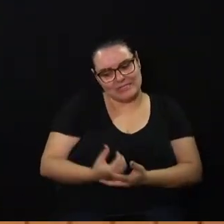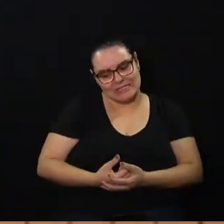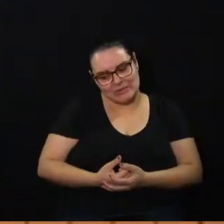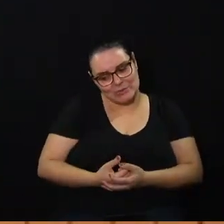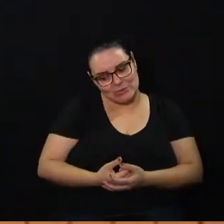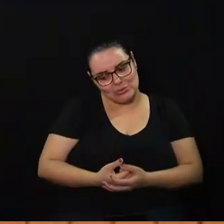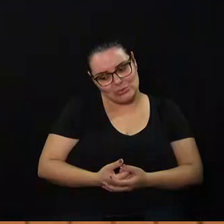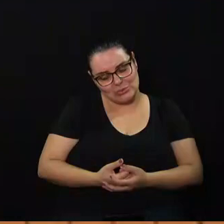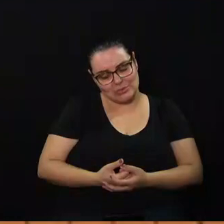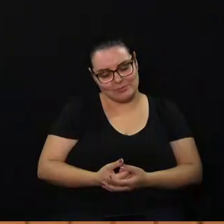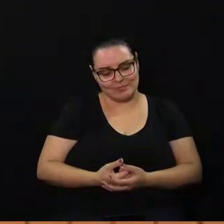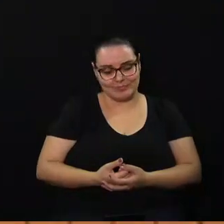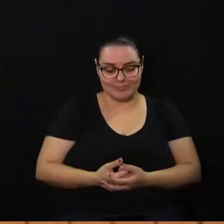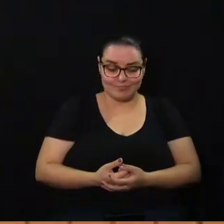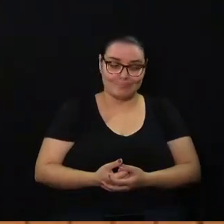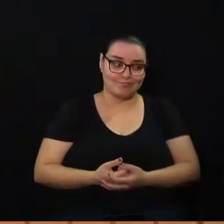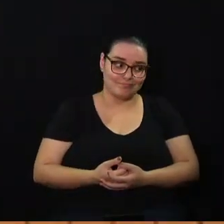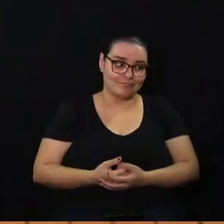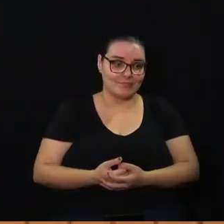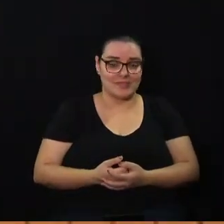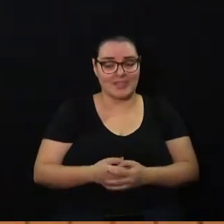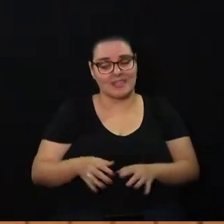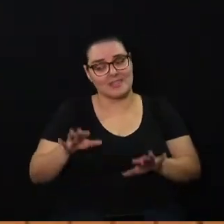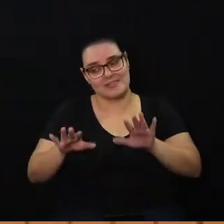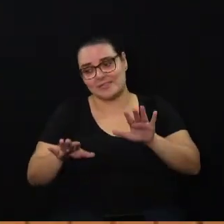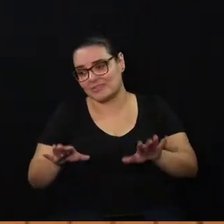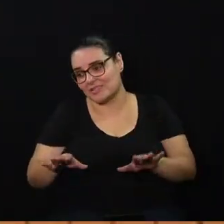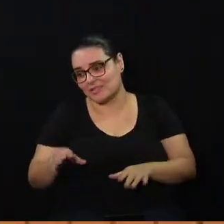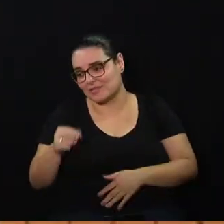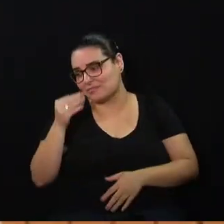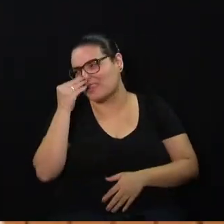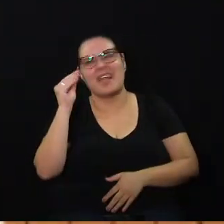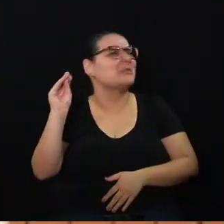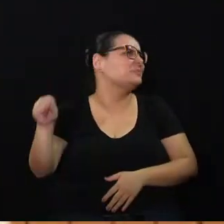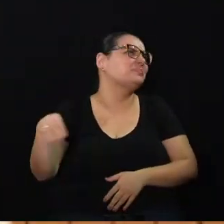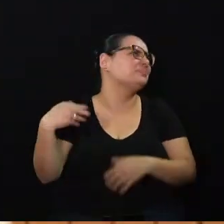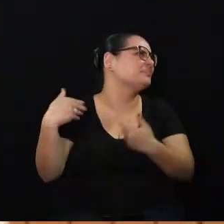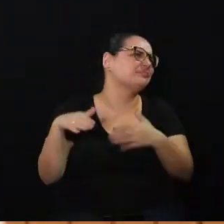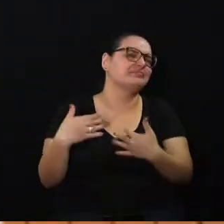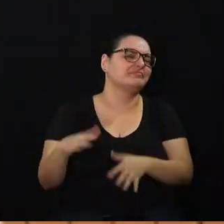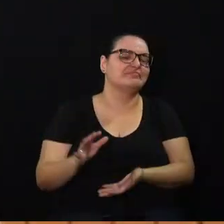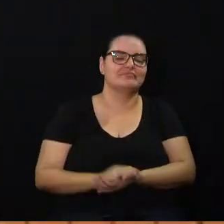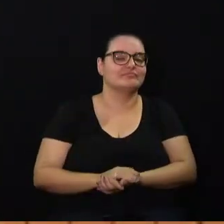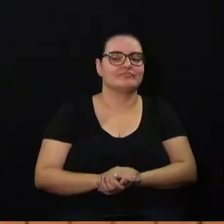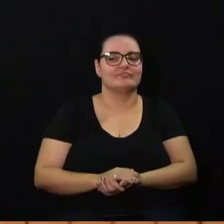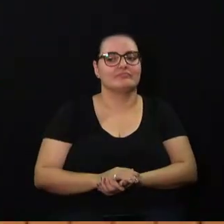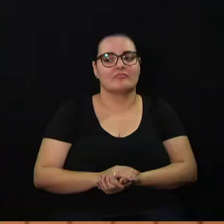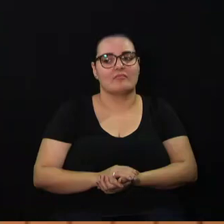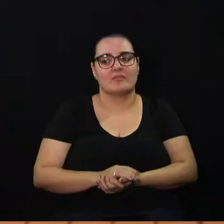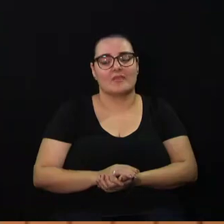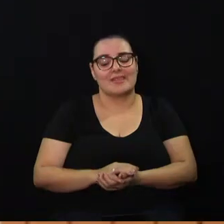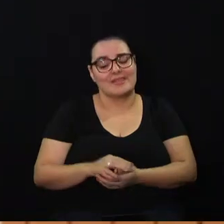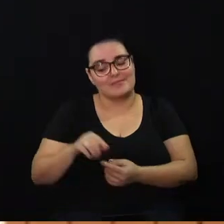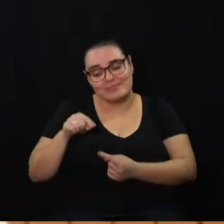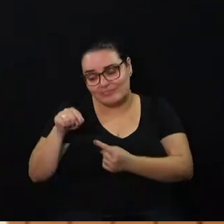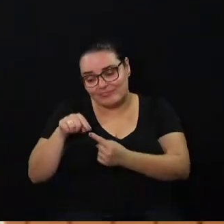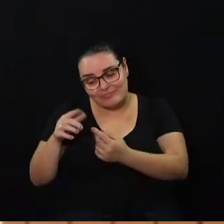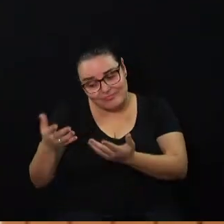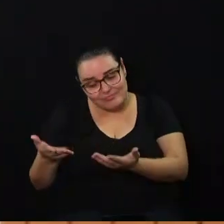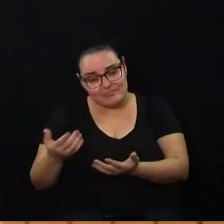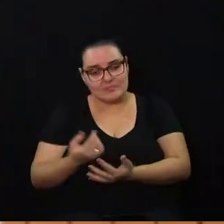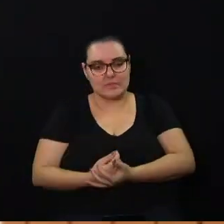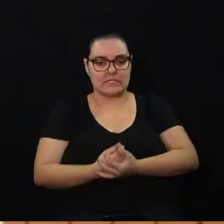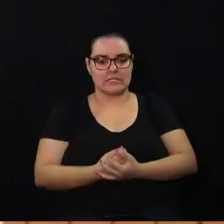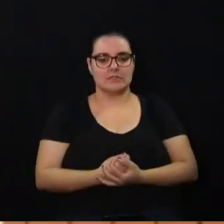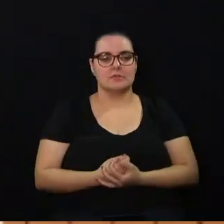que não são muito escutadas ou não são muito olhados né e e também me